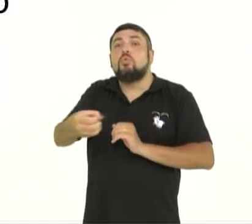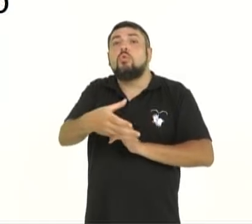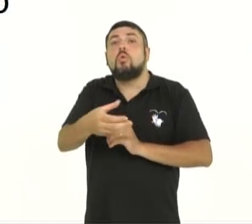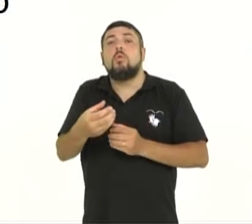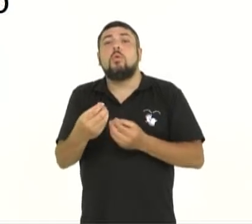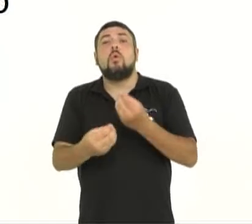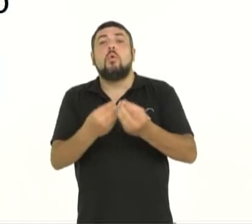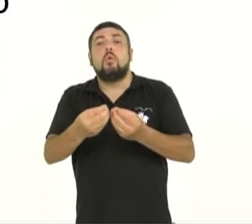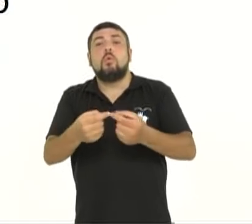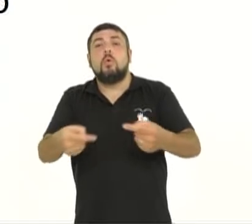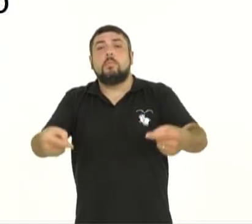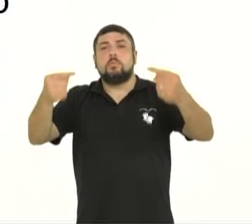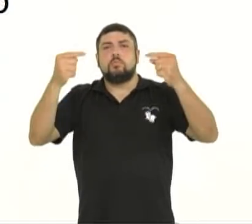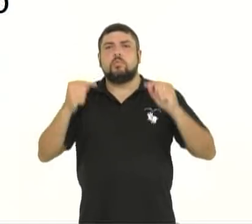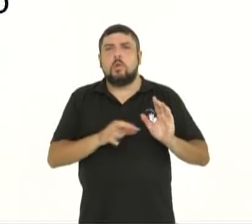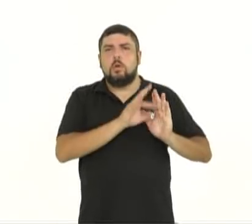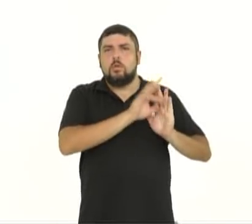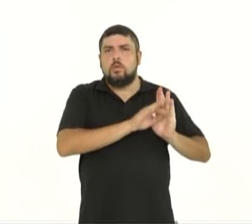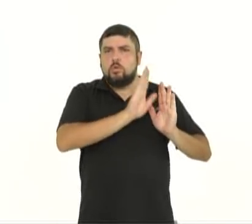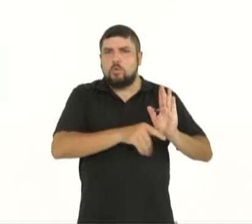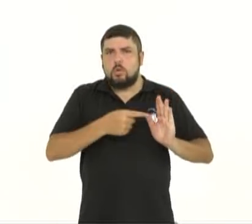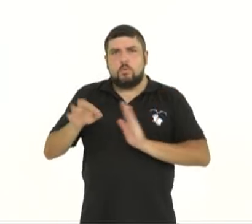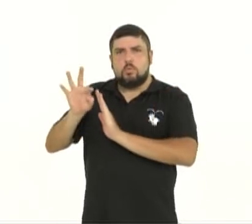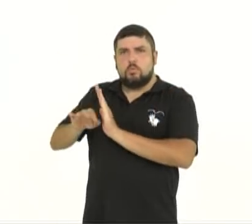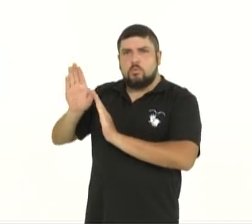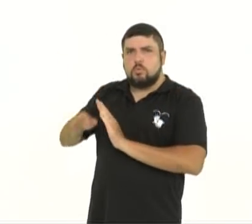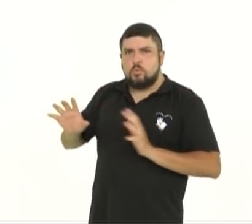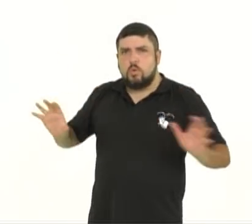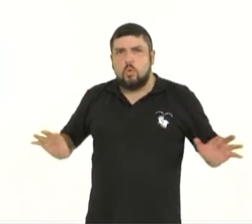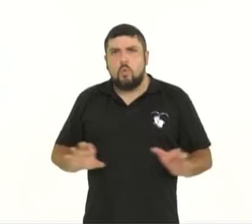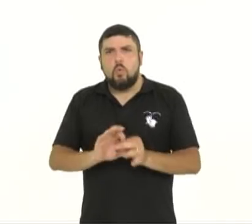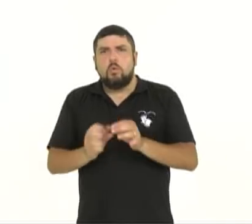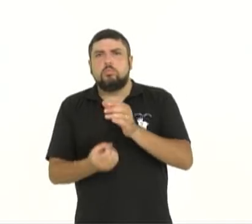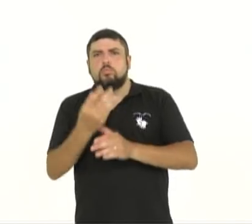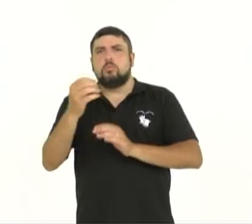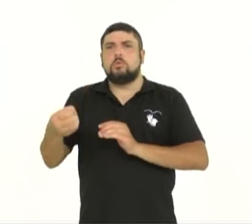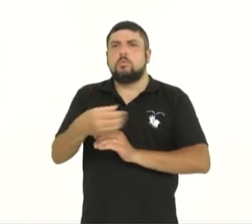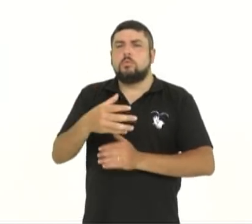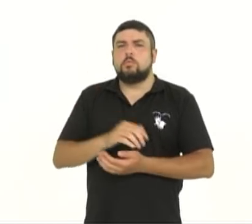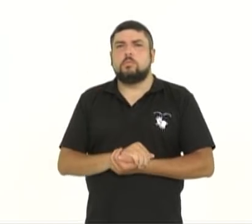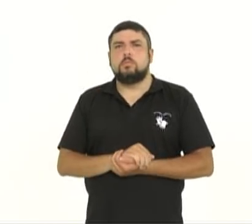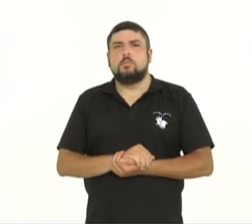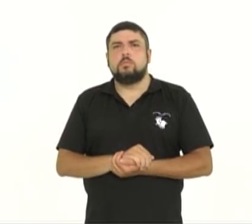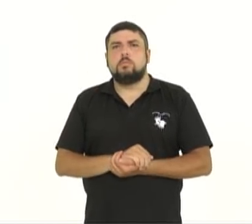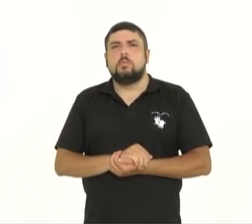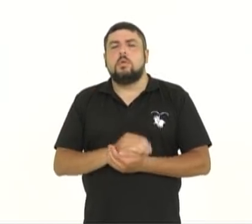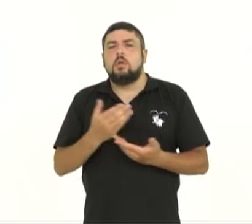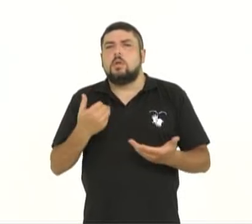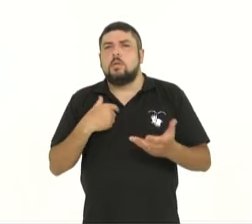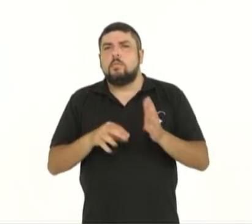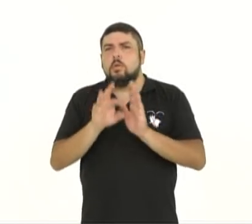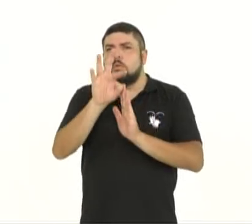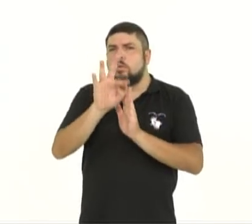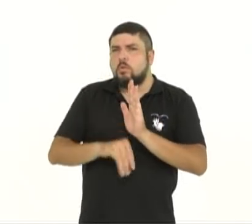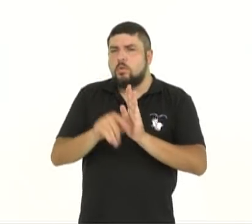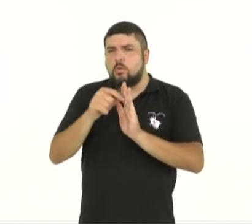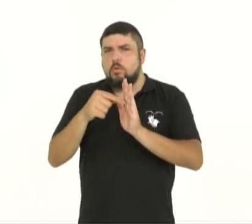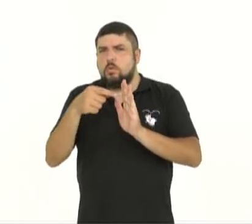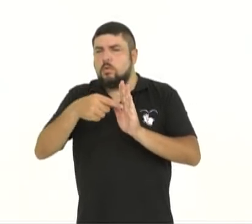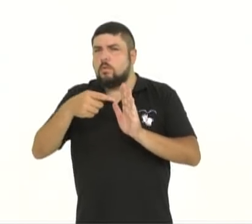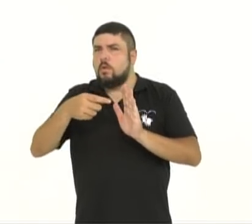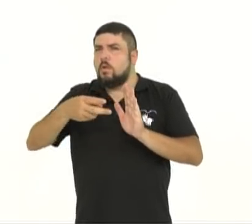de um texto já existente. Para reconhecer a intertextualidade presente na crônica A